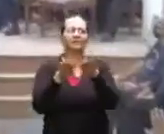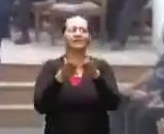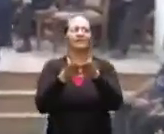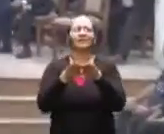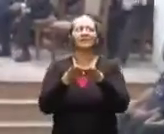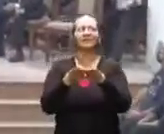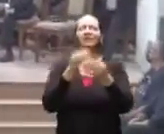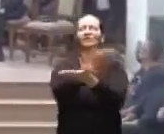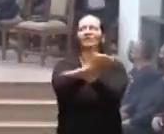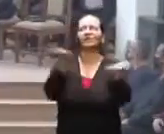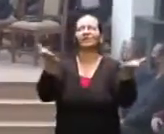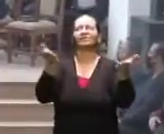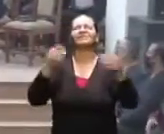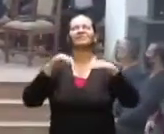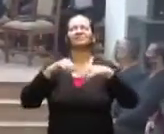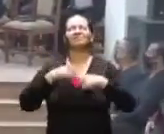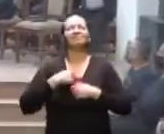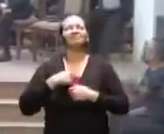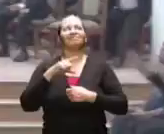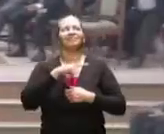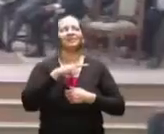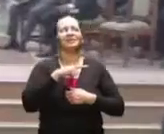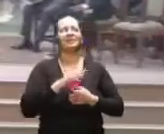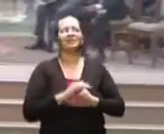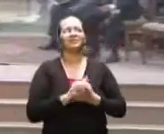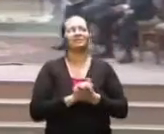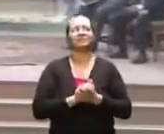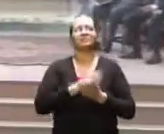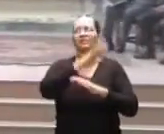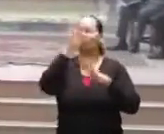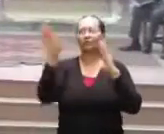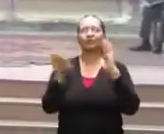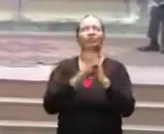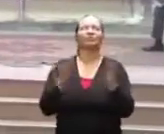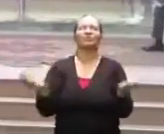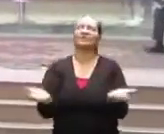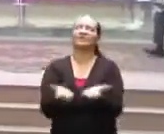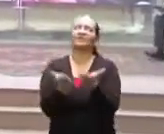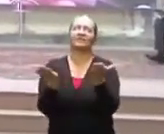Meu Deus, quem crê? Quem crê nisso? Todo crente.